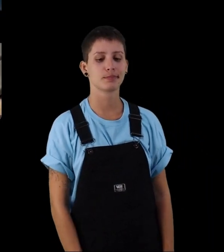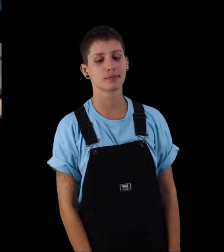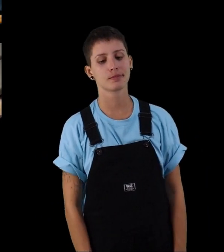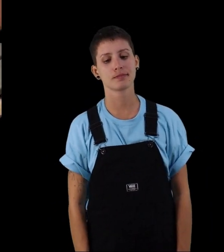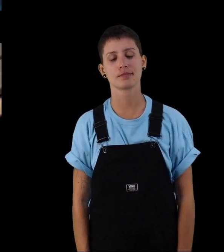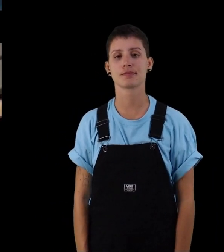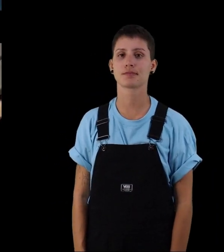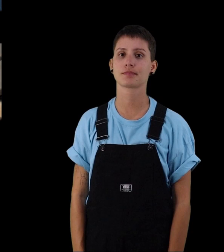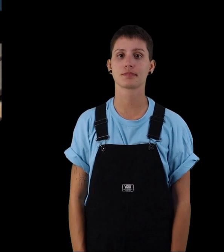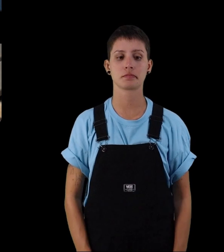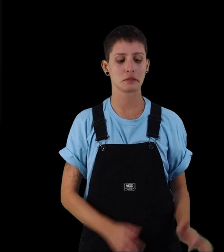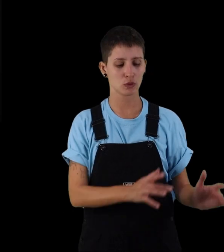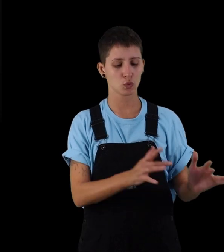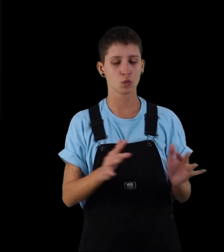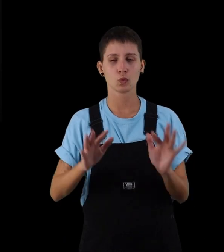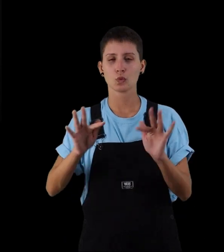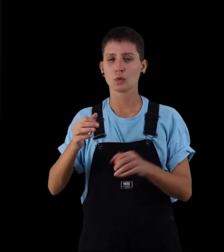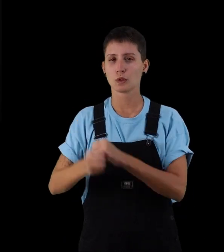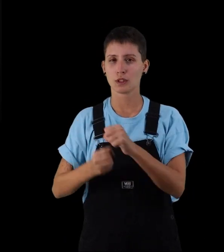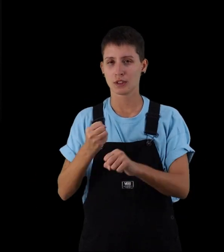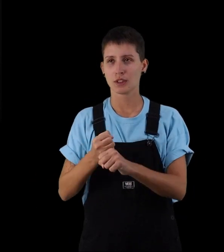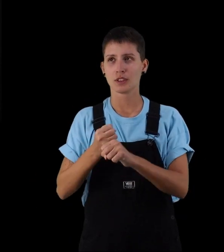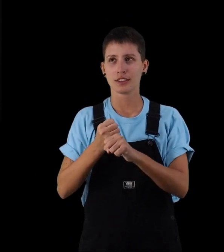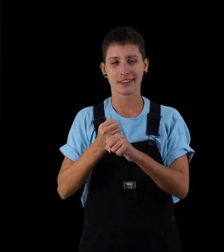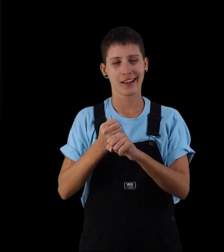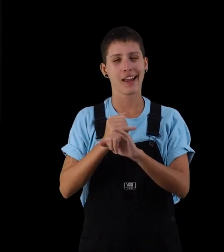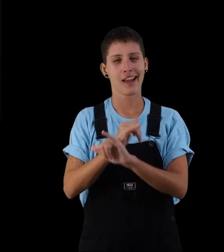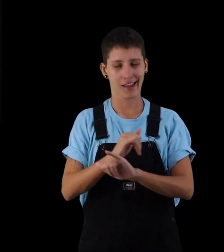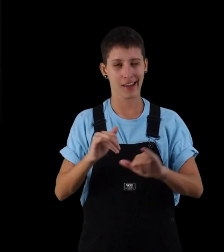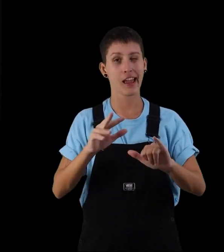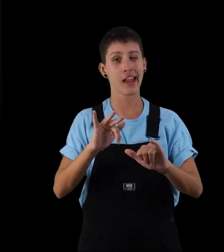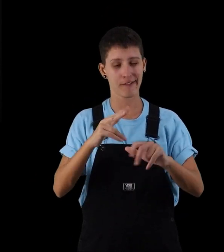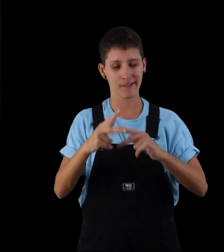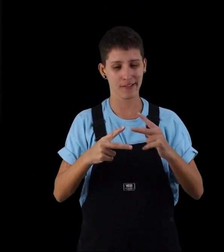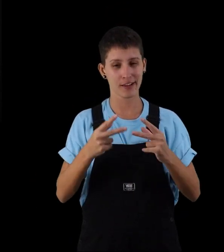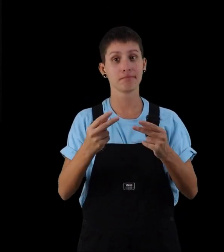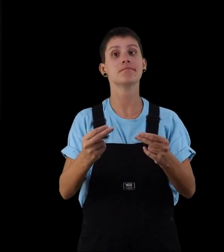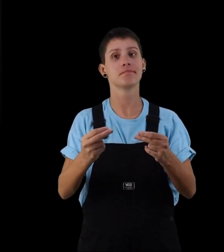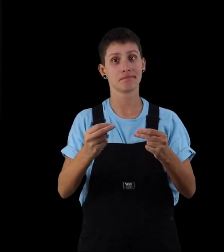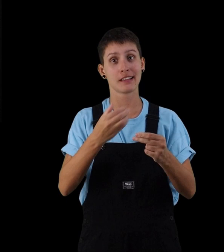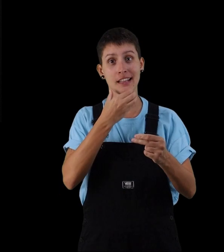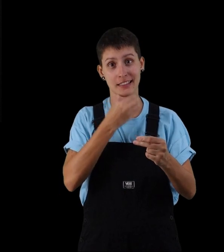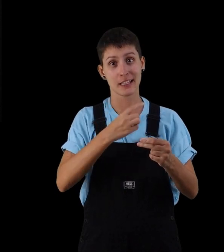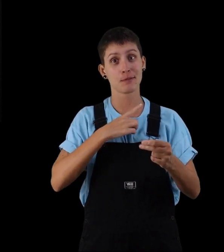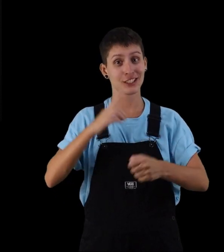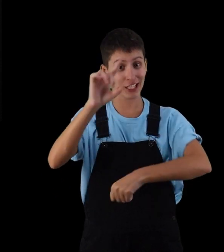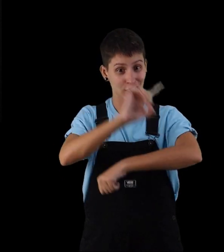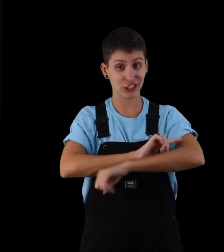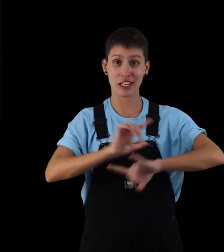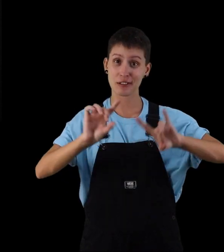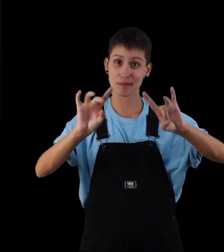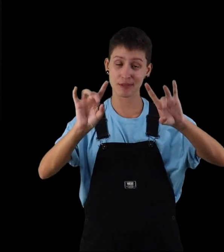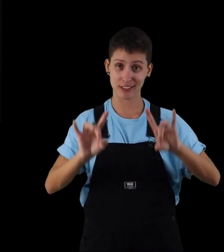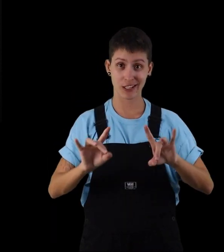Mão de Eliesa desenha um pinheiro de Natal no quadro. O fim do ano sopra presentes. Dezembro tinha o dia de São Nicolau